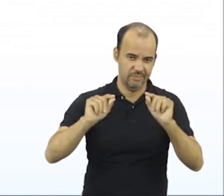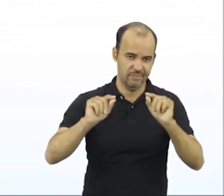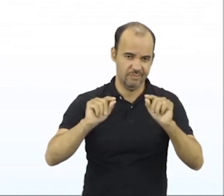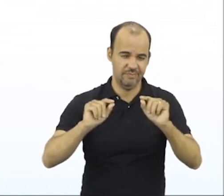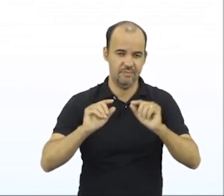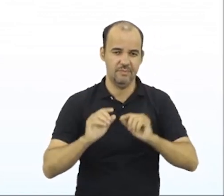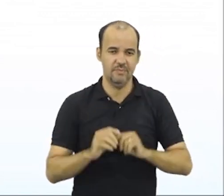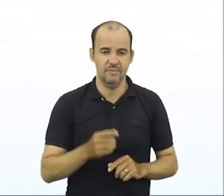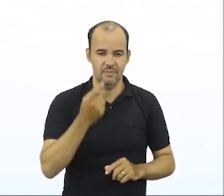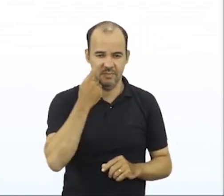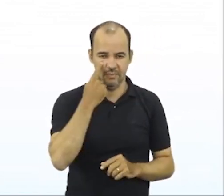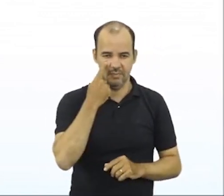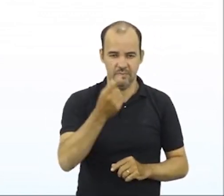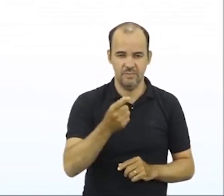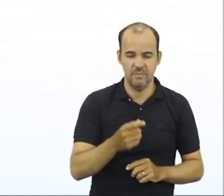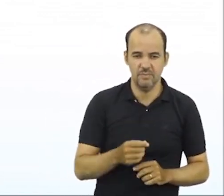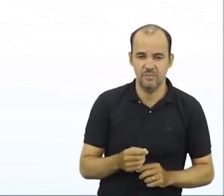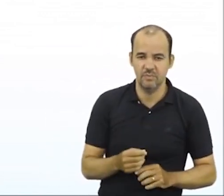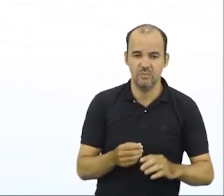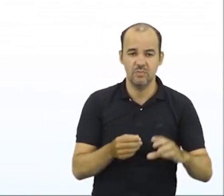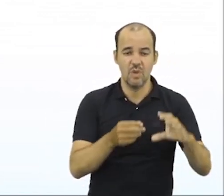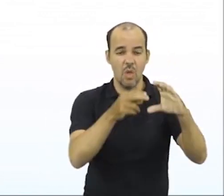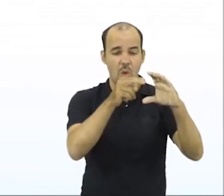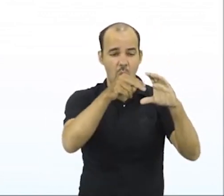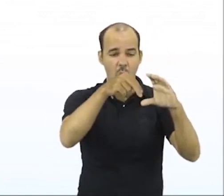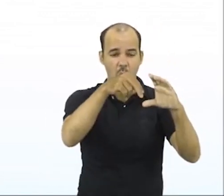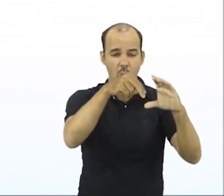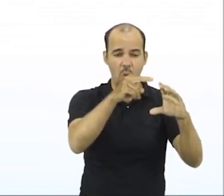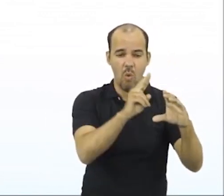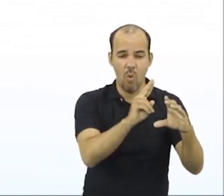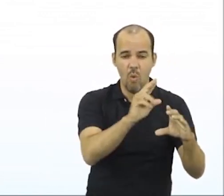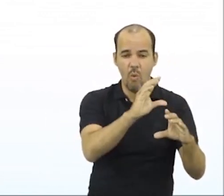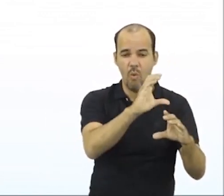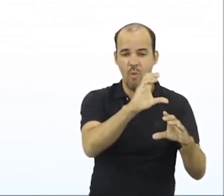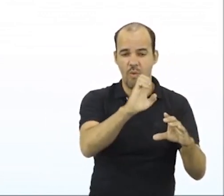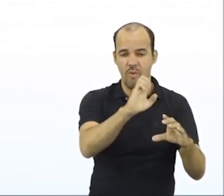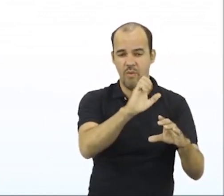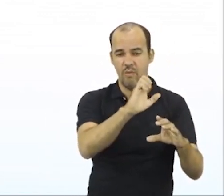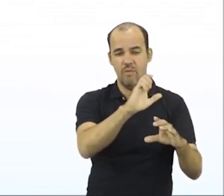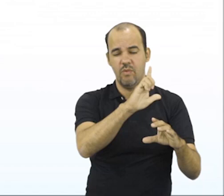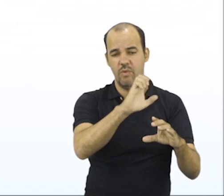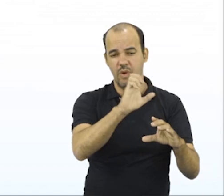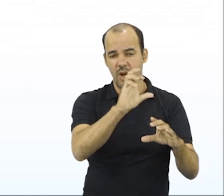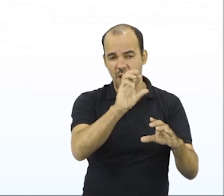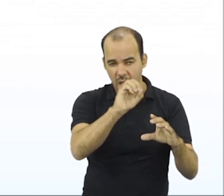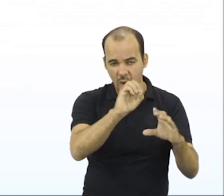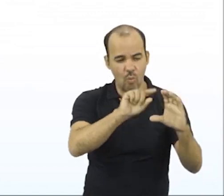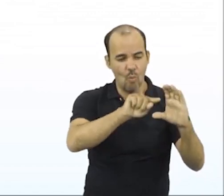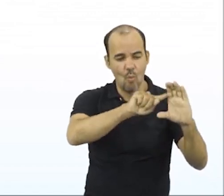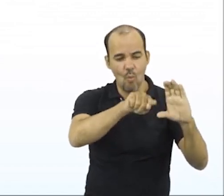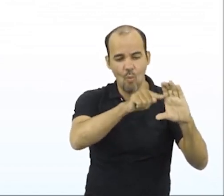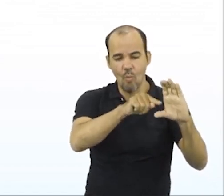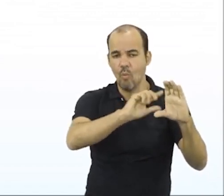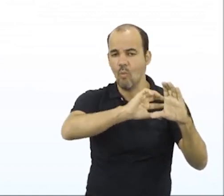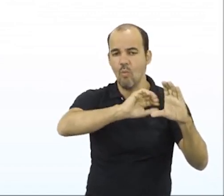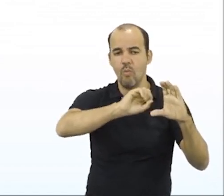tá? Ela não vai ter núcleo. Ela não vai ter núcleo. Ah, Andrei, como assim ela não vai ter núcleo?